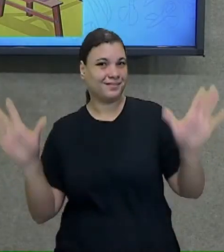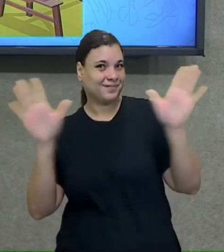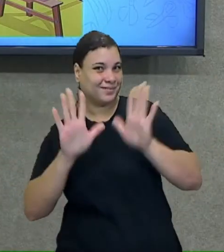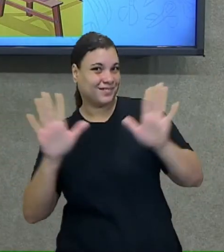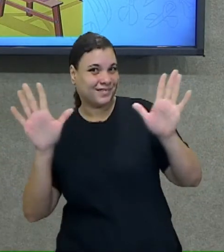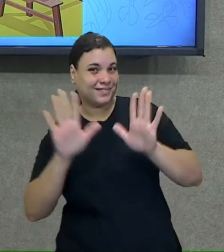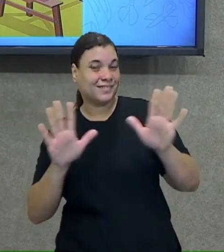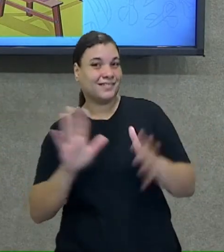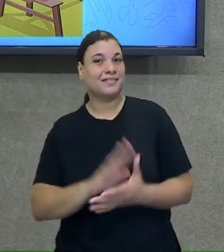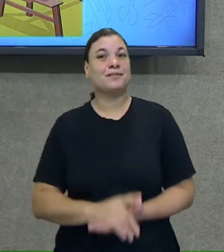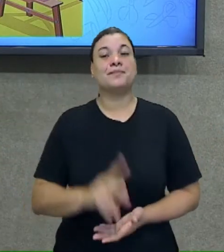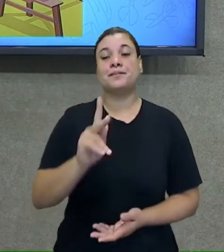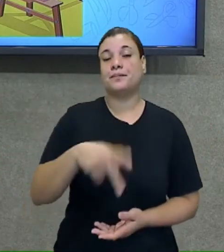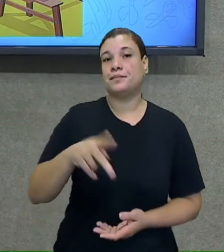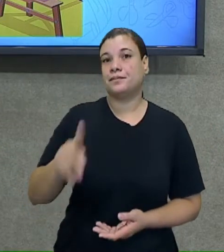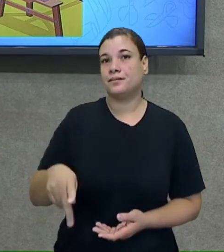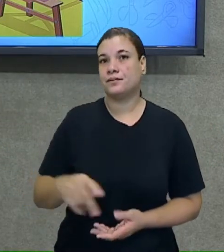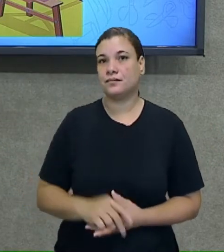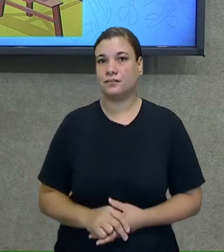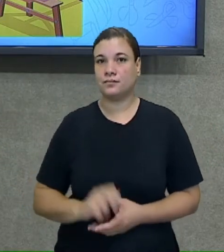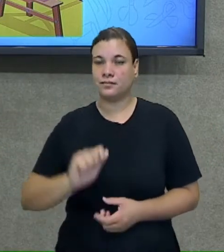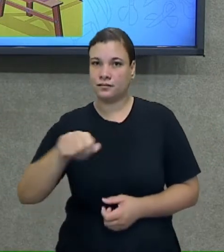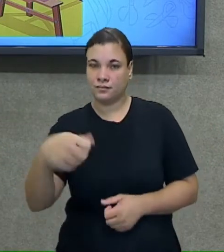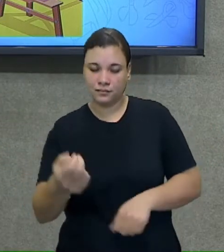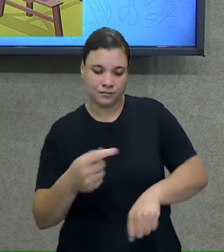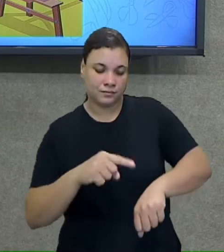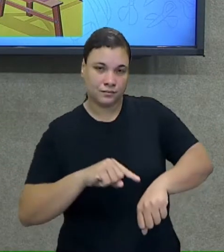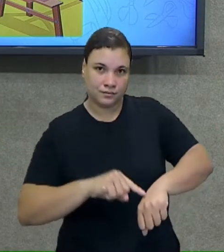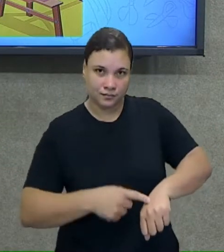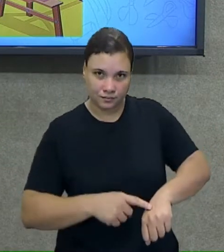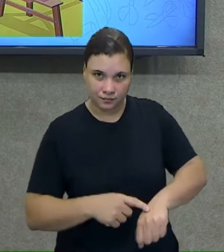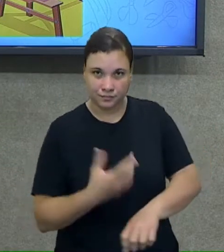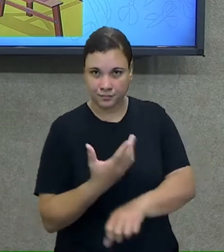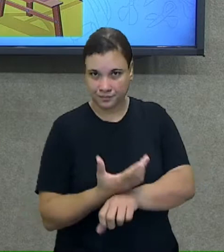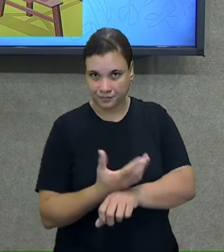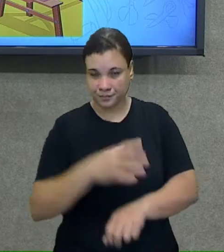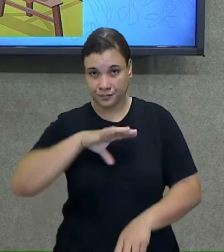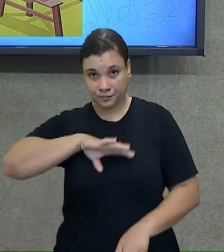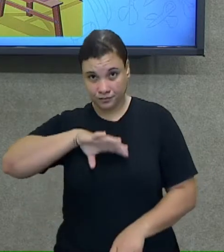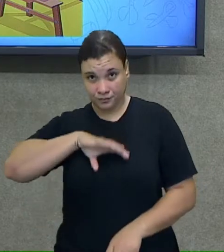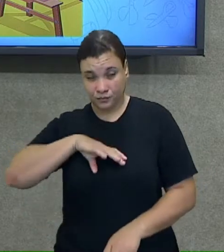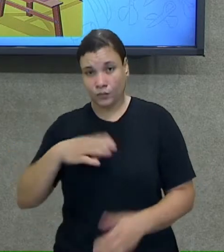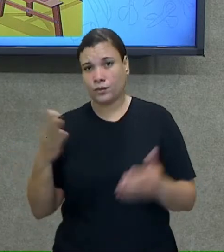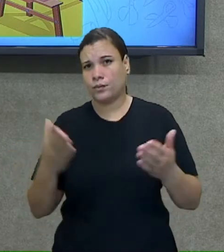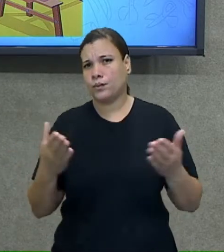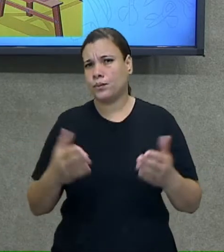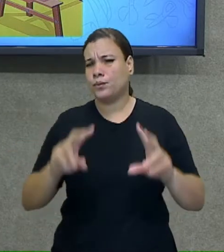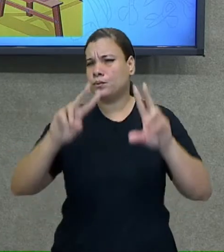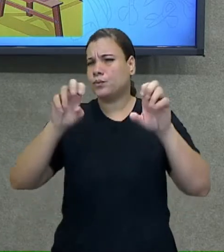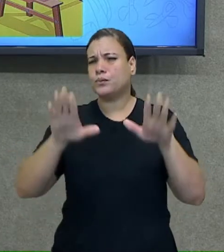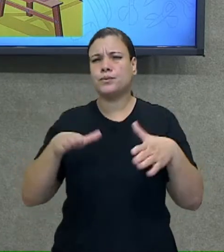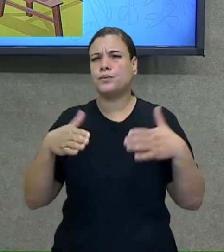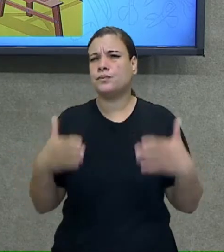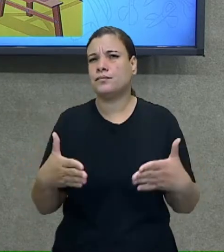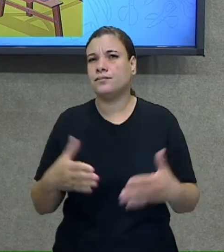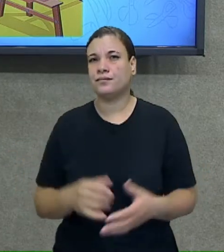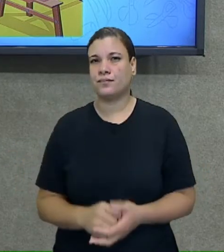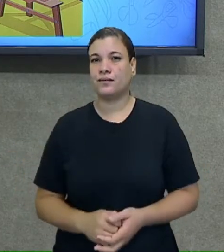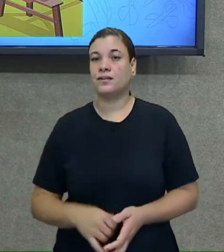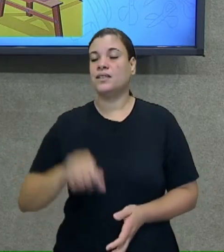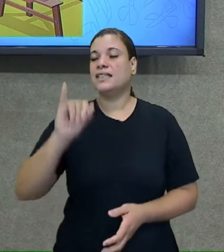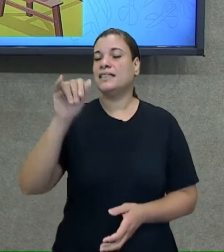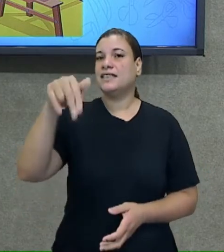Olá, estudantes! Eu sou a Jusilene, professora de língua portuguesa, e em nossa aula de hoje veremos sobre